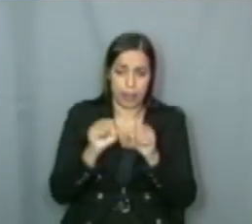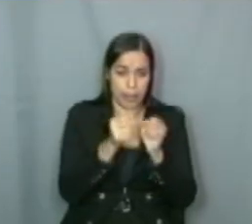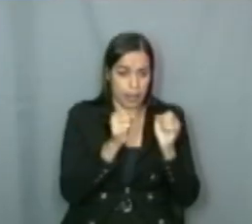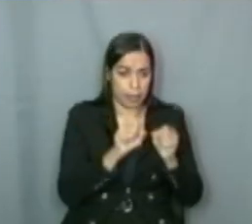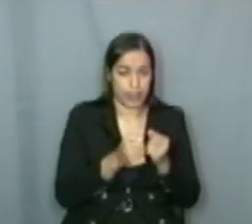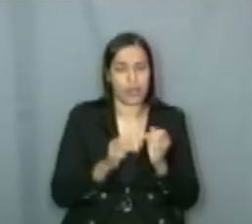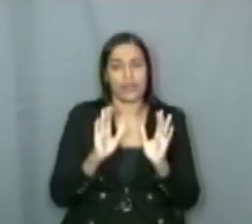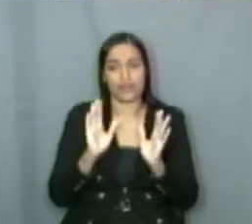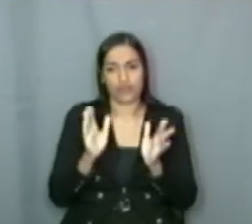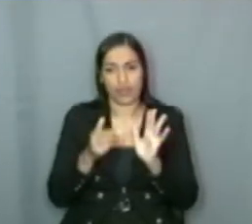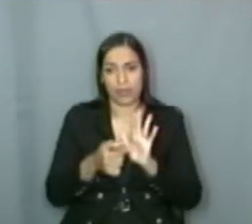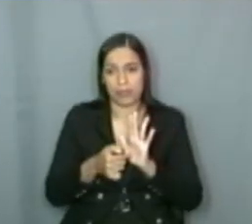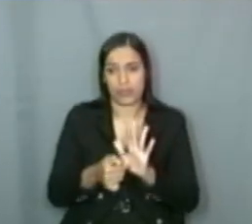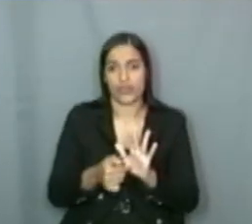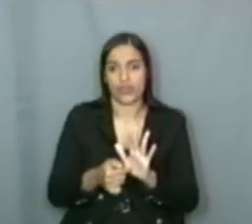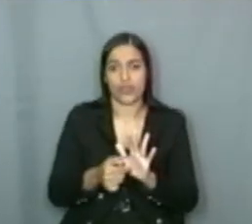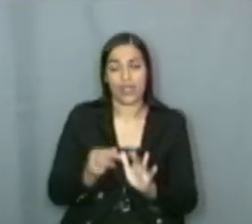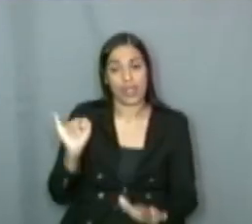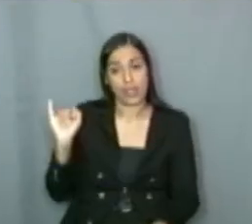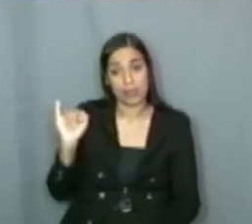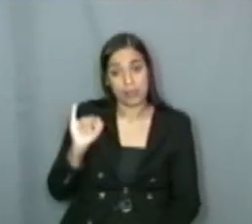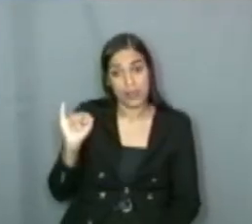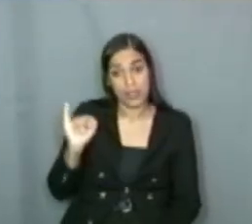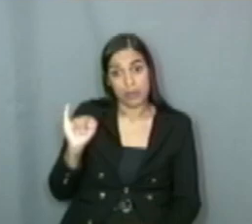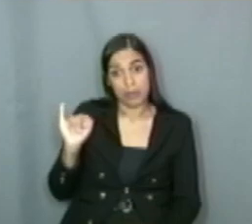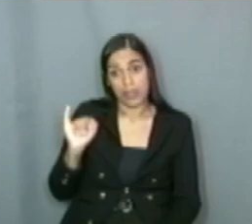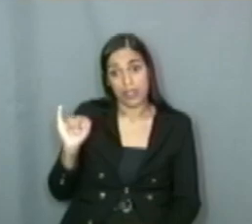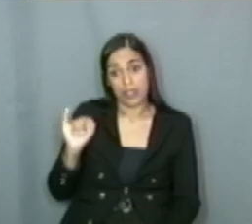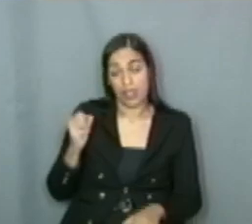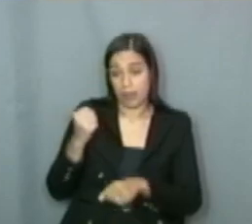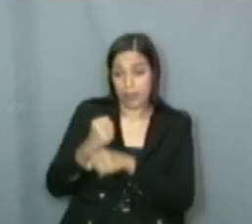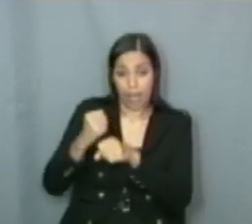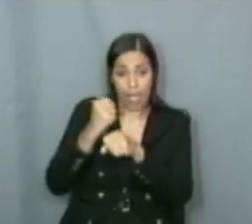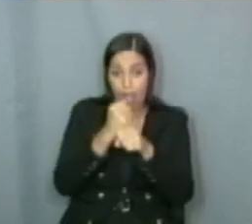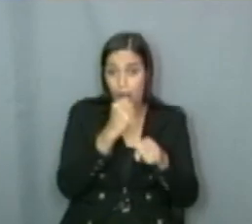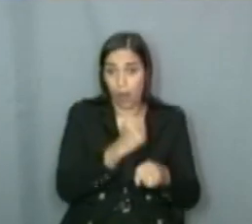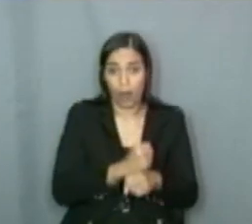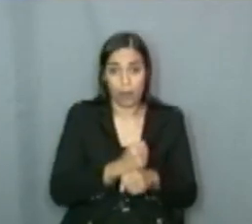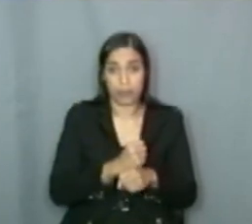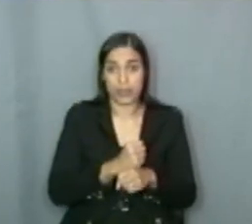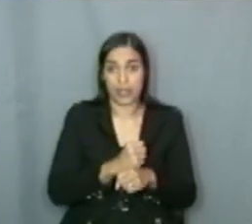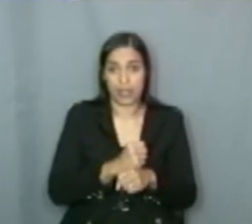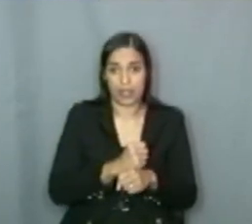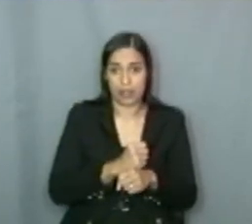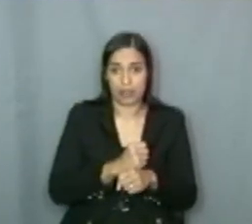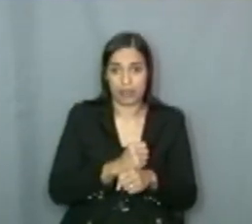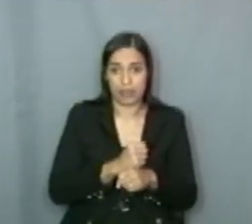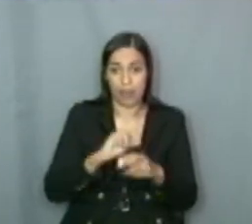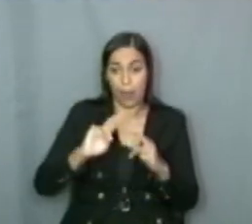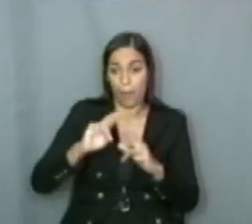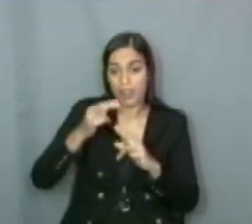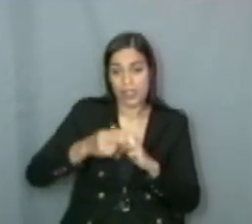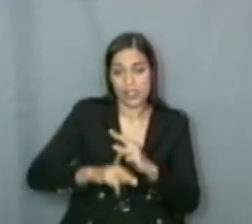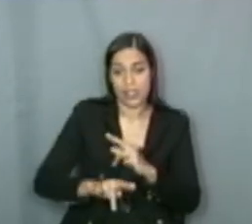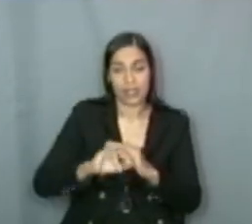mostrei. Inclusive na Imbiribeira, onde fez a obra do momento, o piscinão de João Campos.